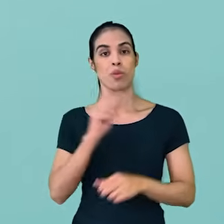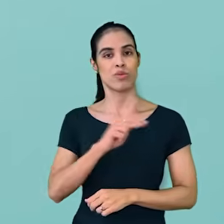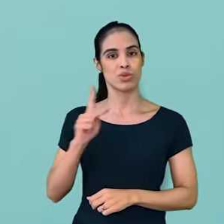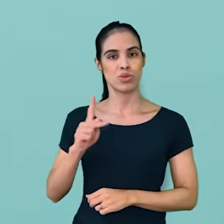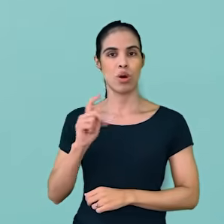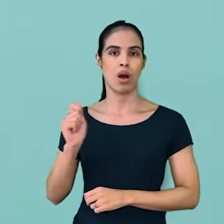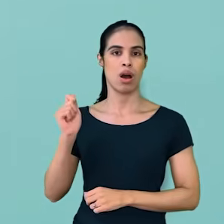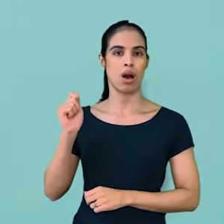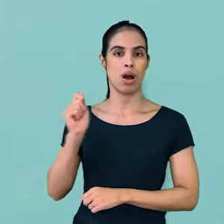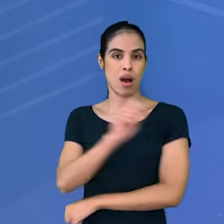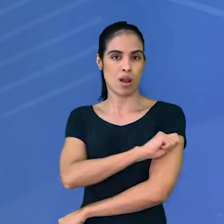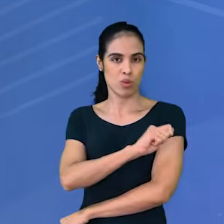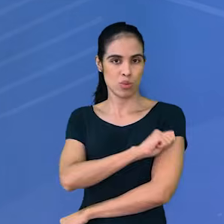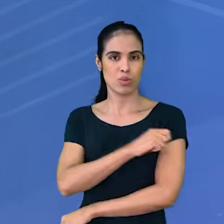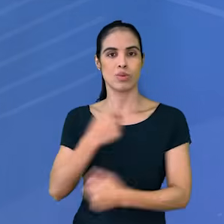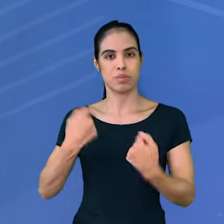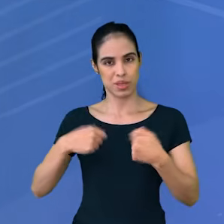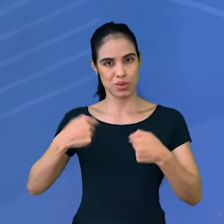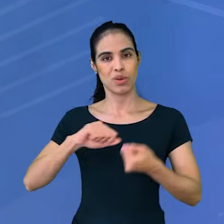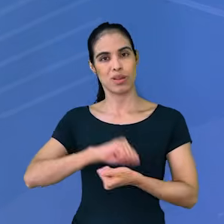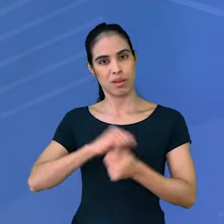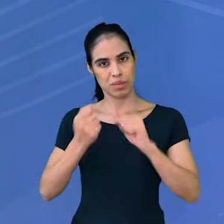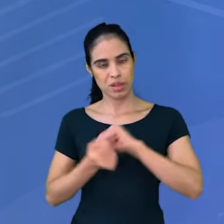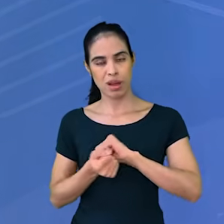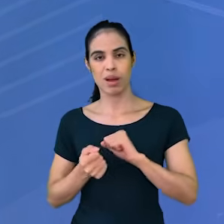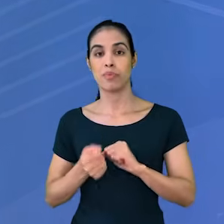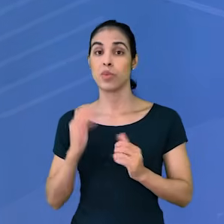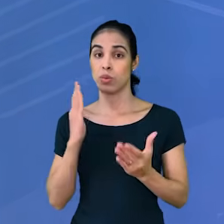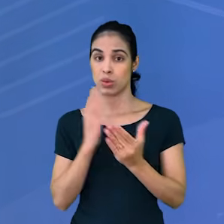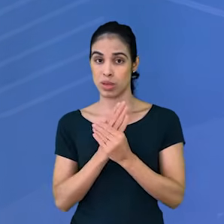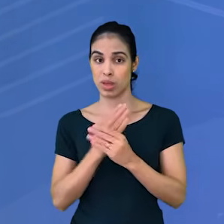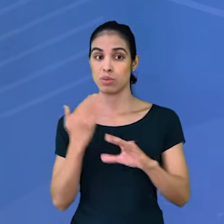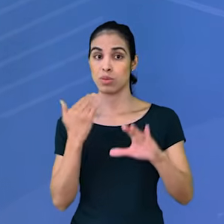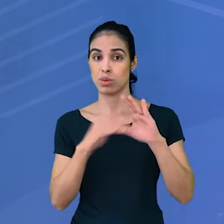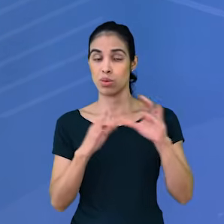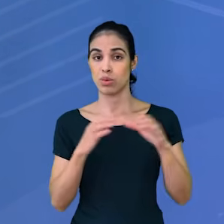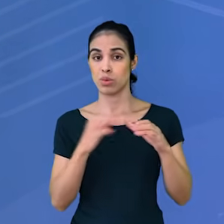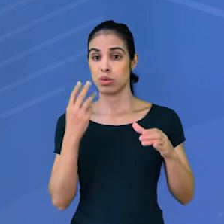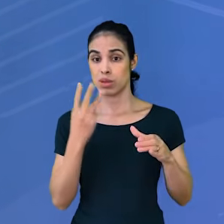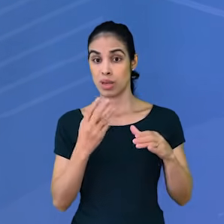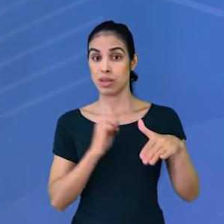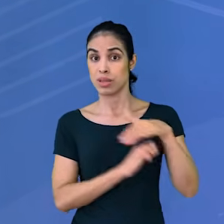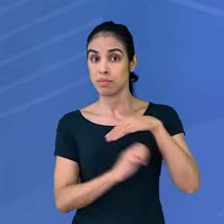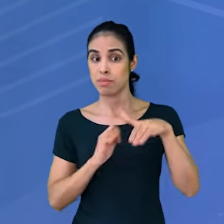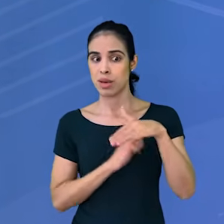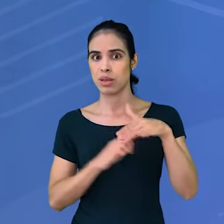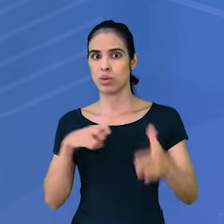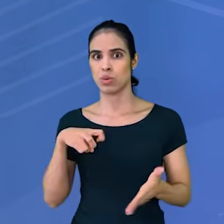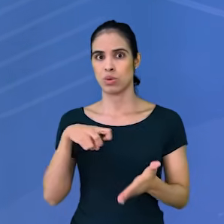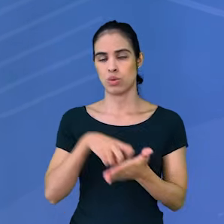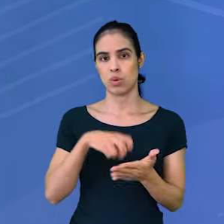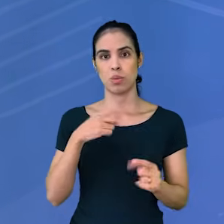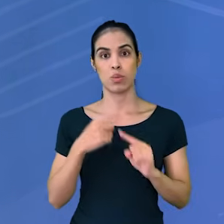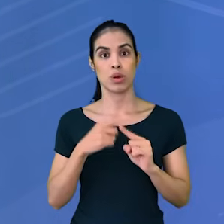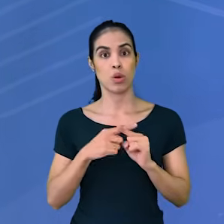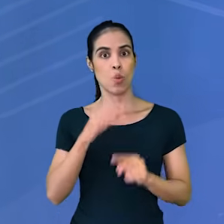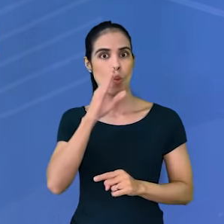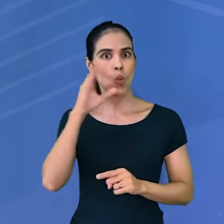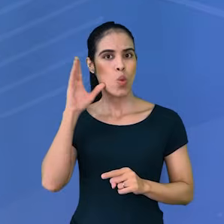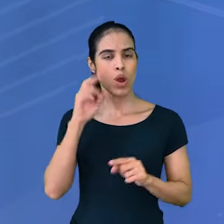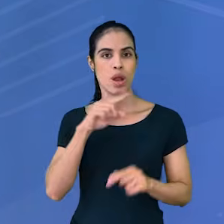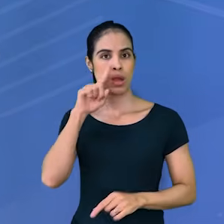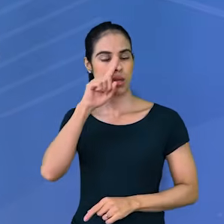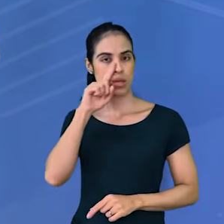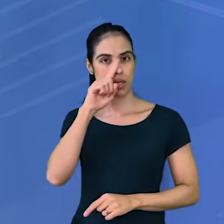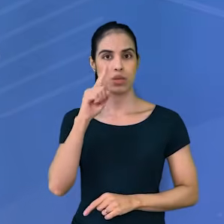adaptar a uma nova realidade. E em um caso que chegou à terceira turma, uma empresa do setor educacional foi condenada por omitir o risco da